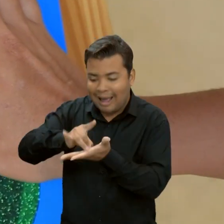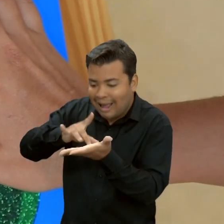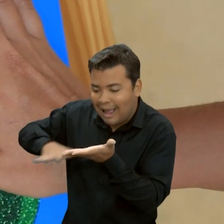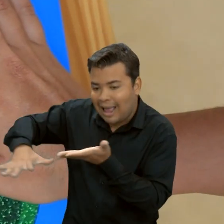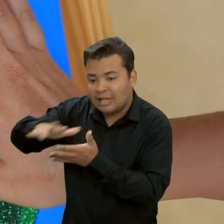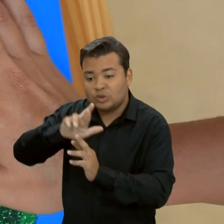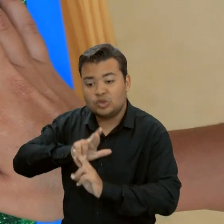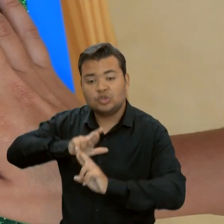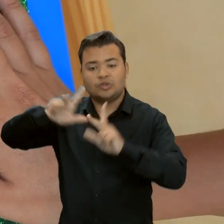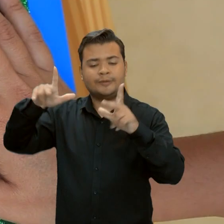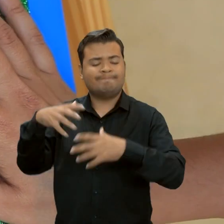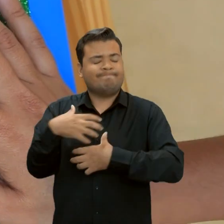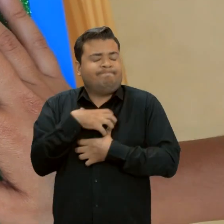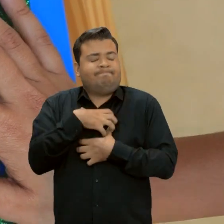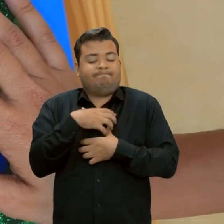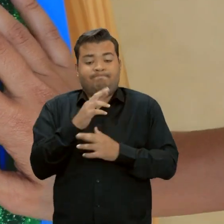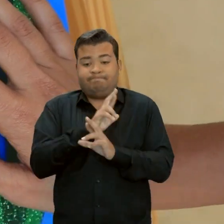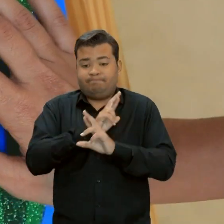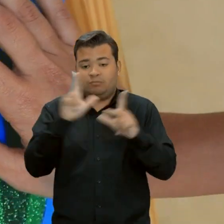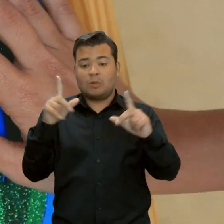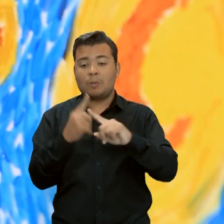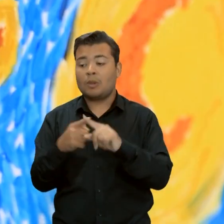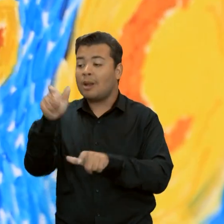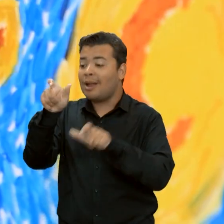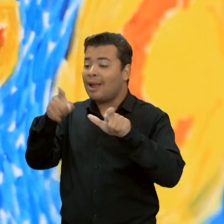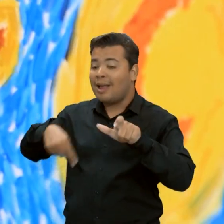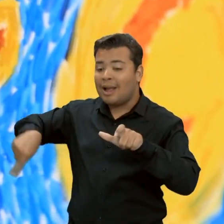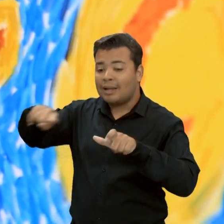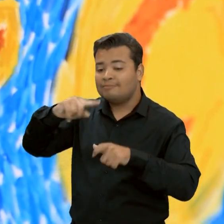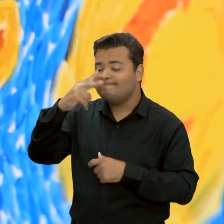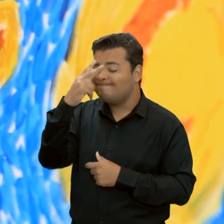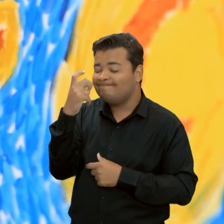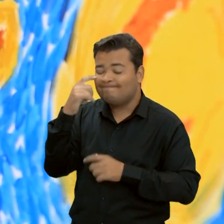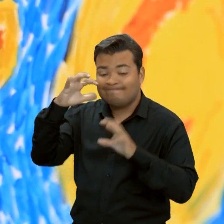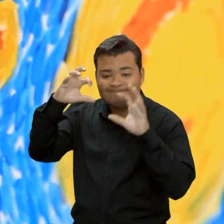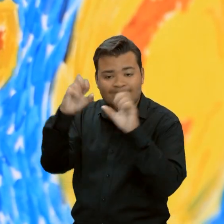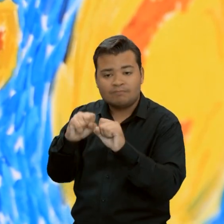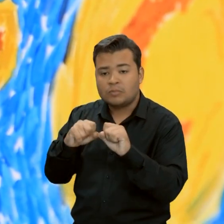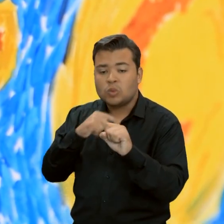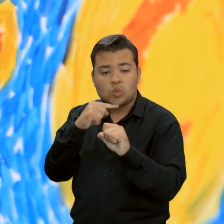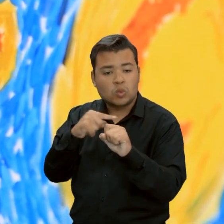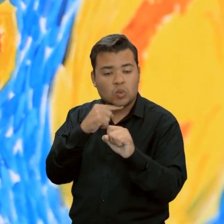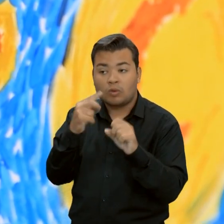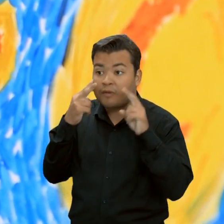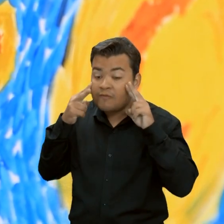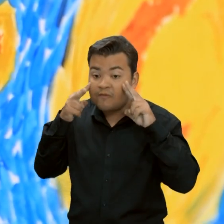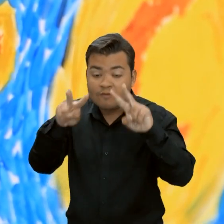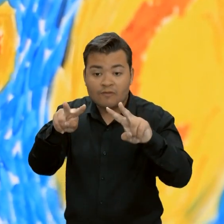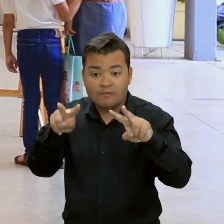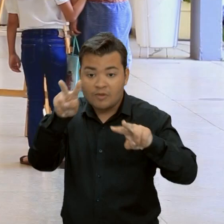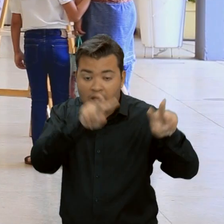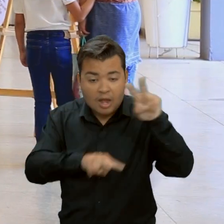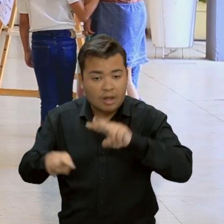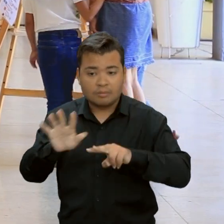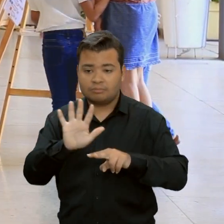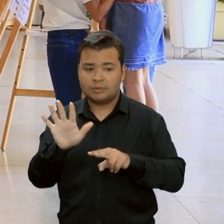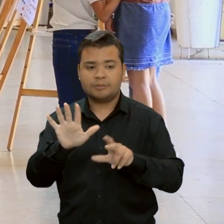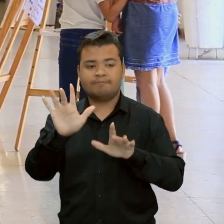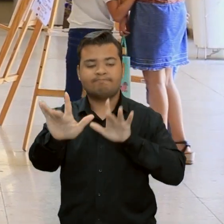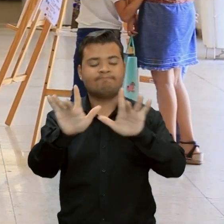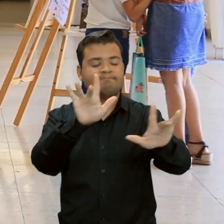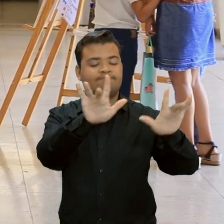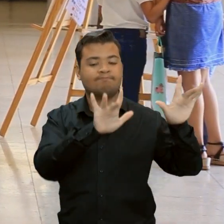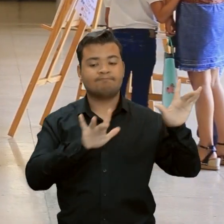para as pessoas que, biologicamente falando, não estão com essa relação da visão atreladas como o nosso corpo também. O trabalho